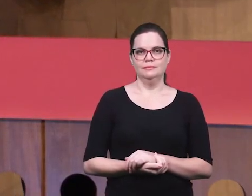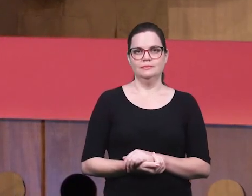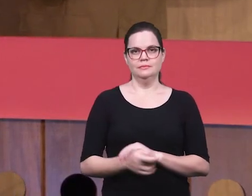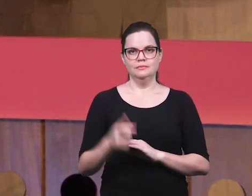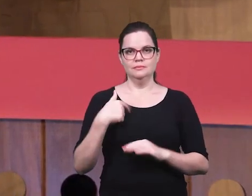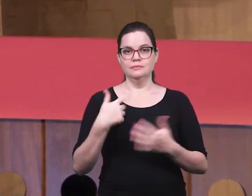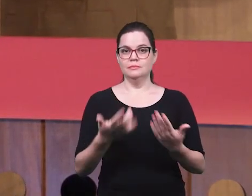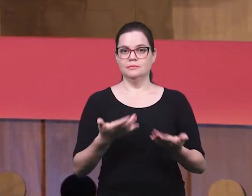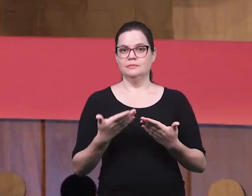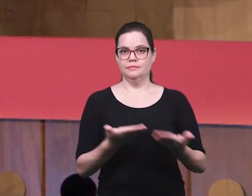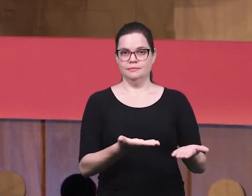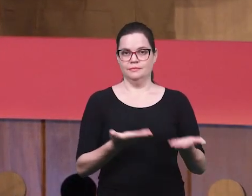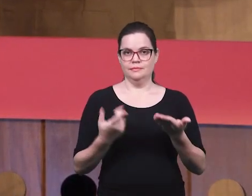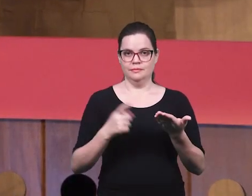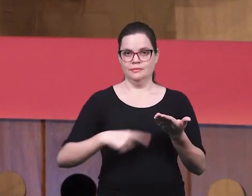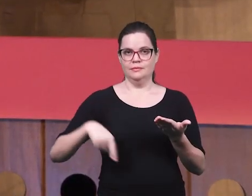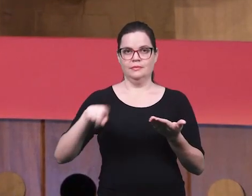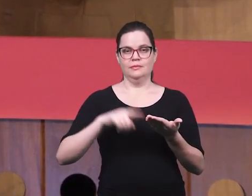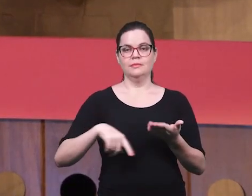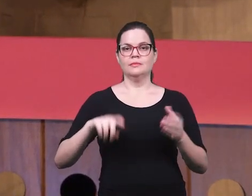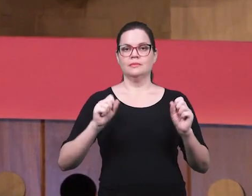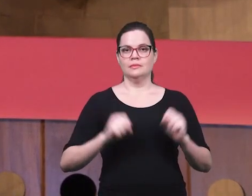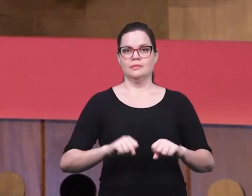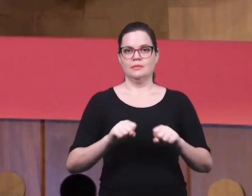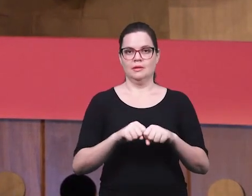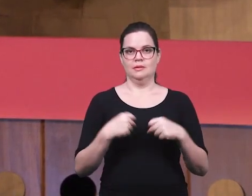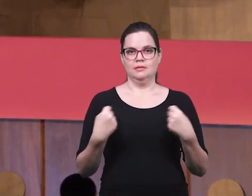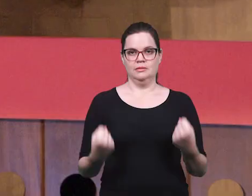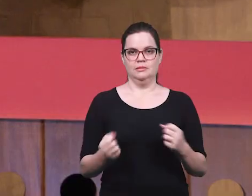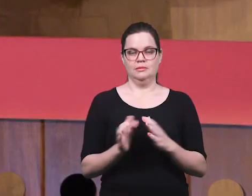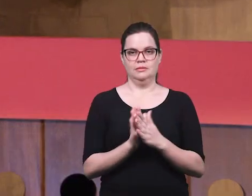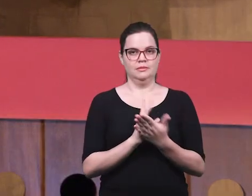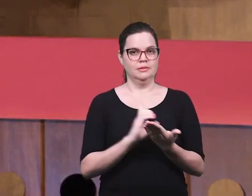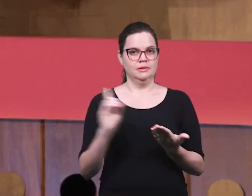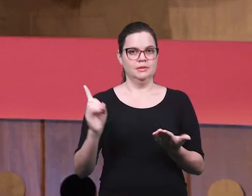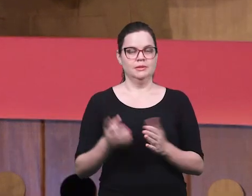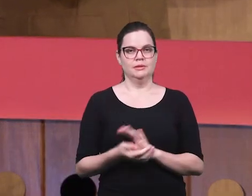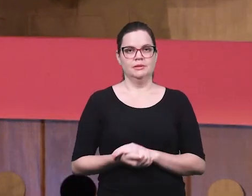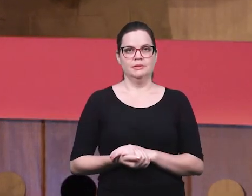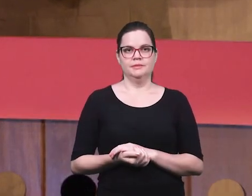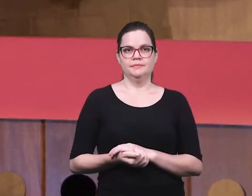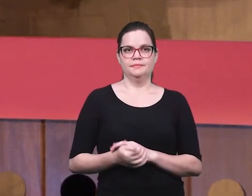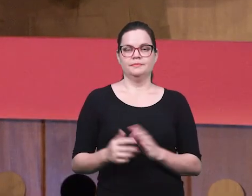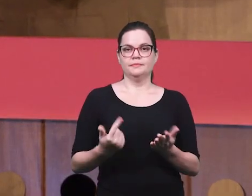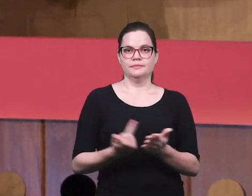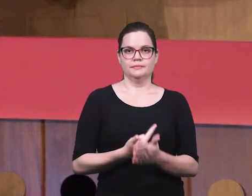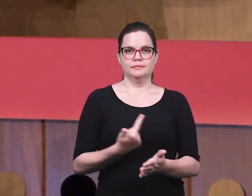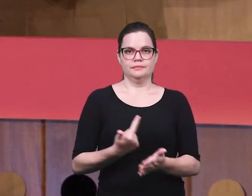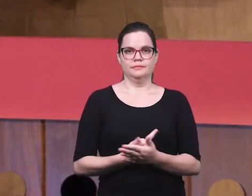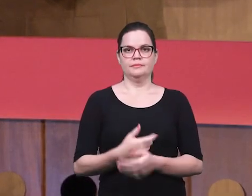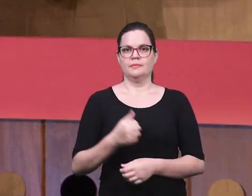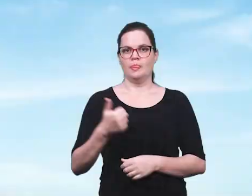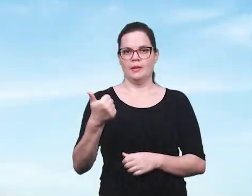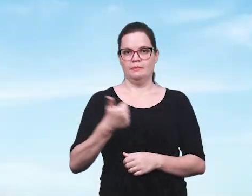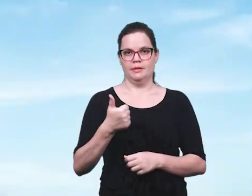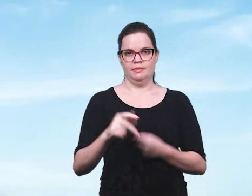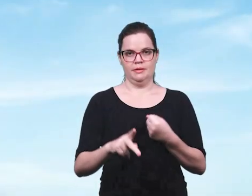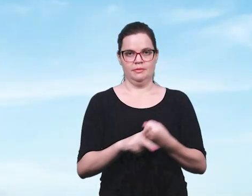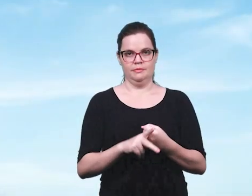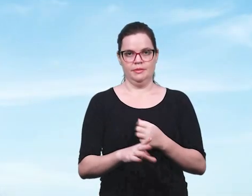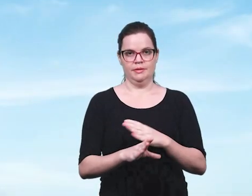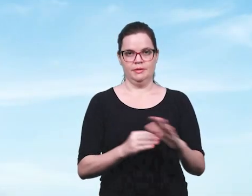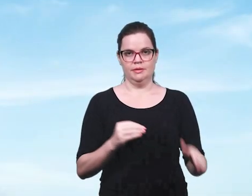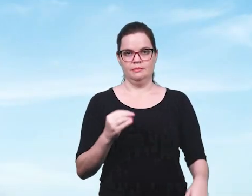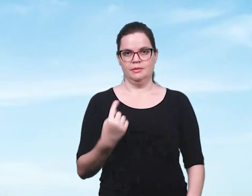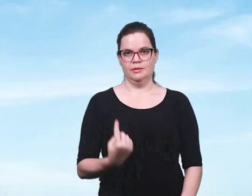convidar os irmãos que puderem abrir a palavra do Senhor do livro de Pedro, né? Primeira epístola de Pedro, capítulo 1,